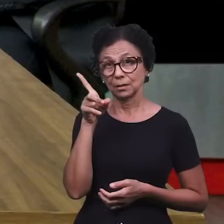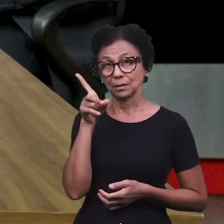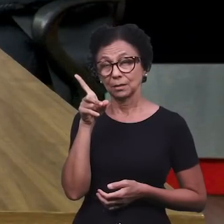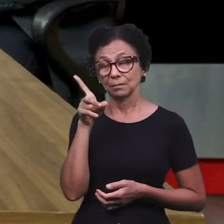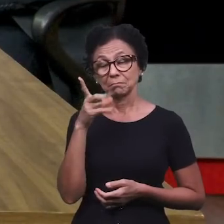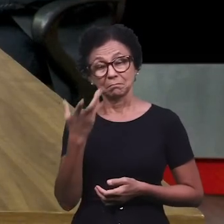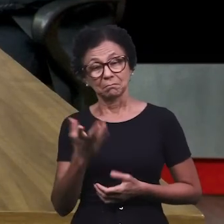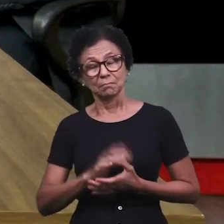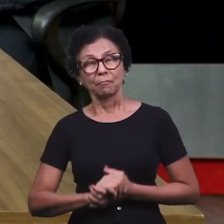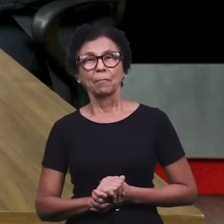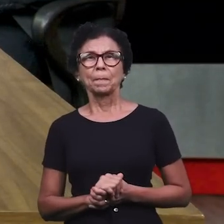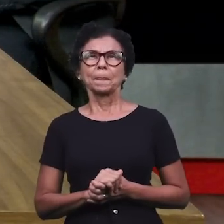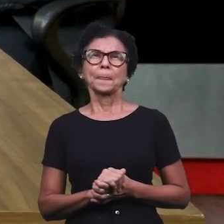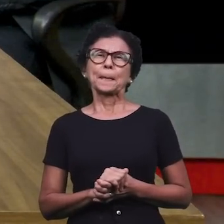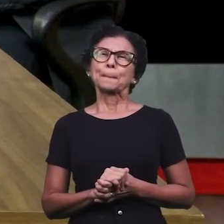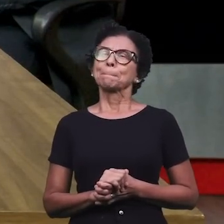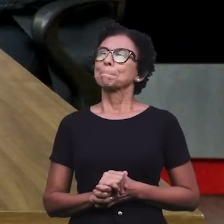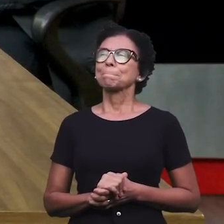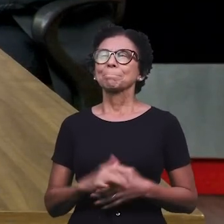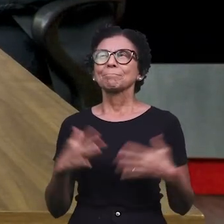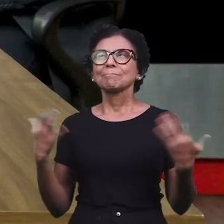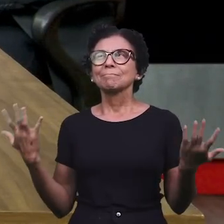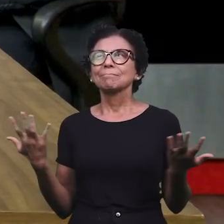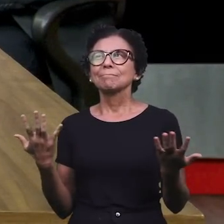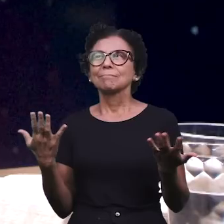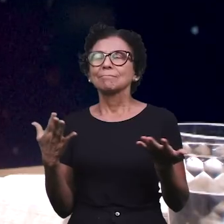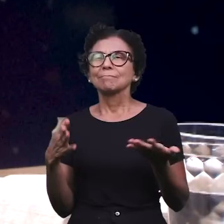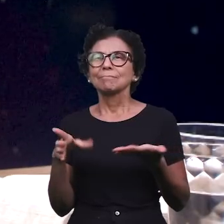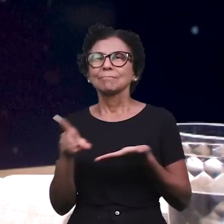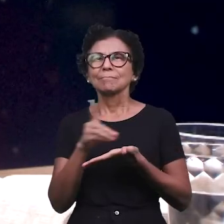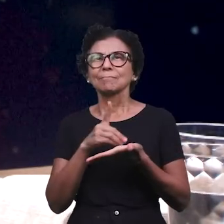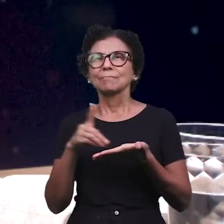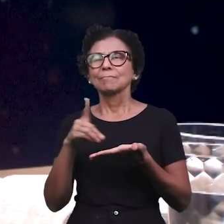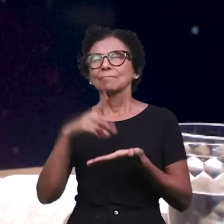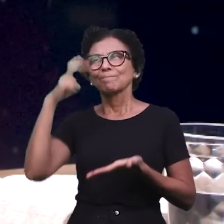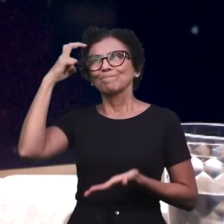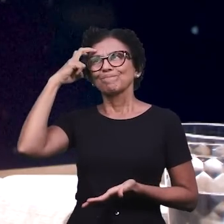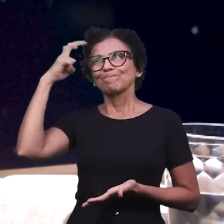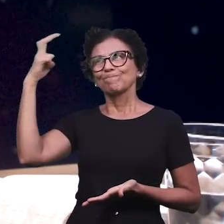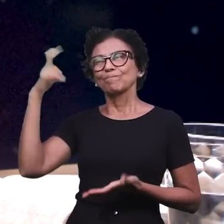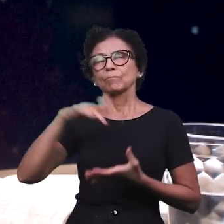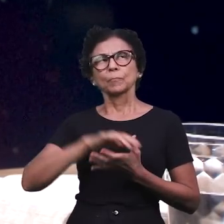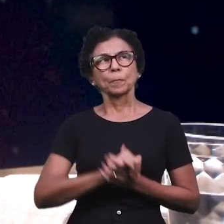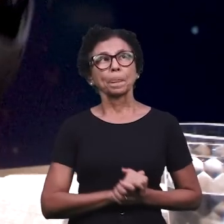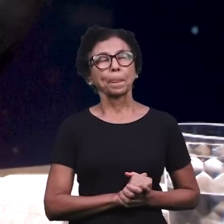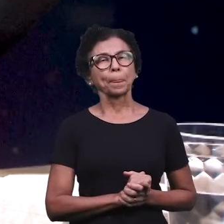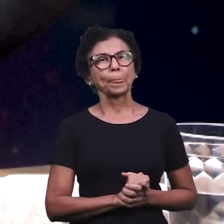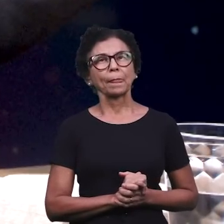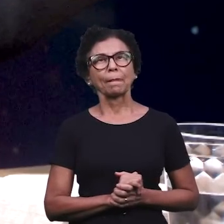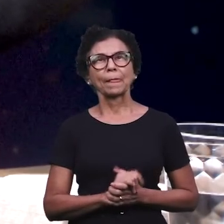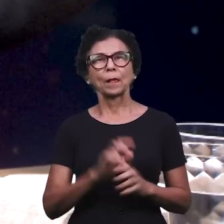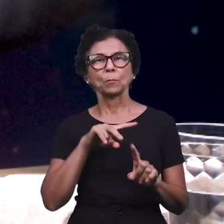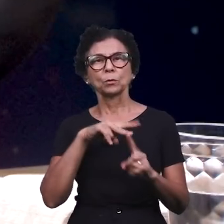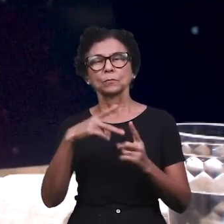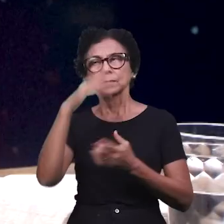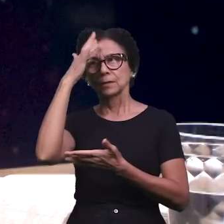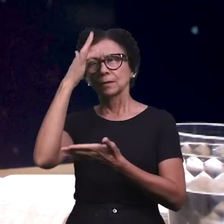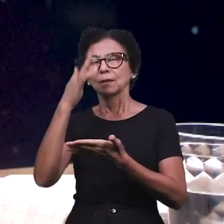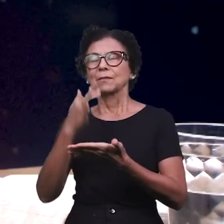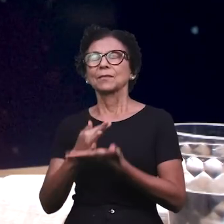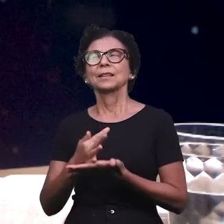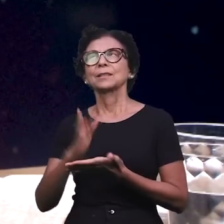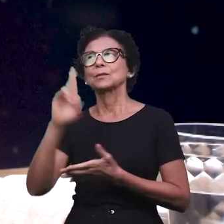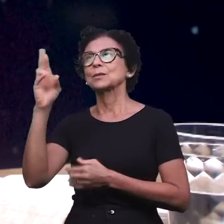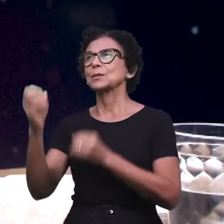Sim. Cientificamente, a gente tem que olhar para isso e ver a obra de um design. Do ponto de vista da fé, a gente olha para isso e glorifica o nome do